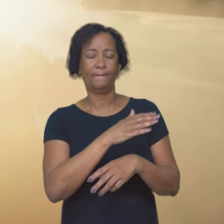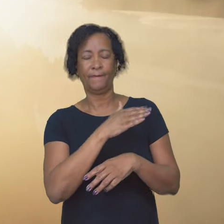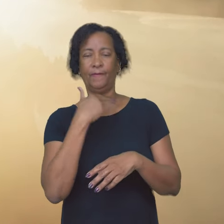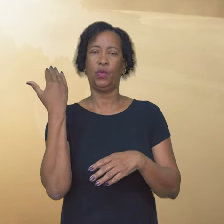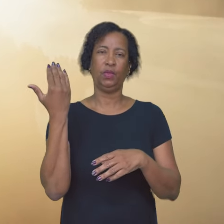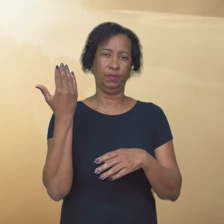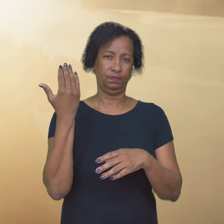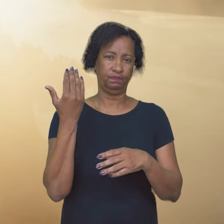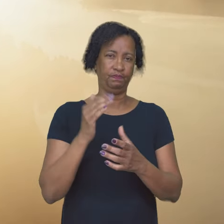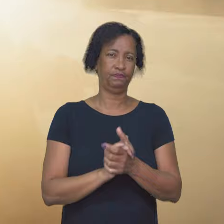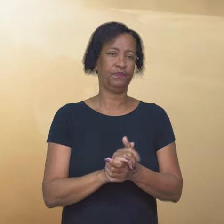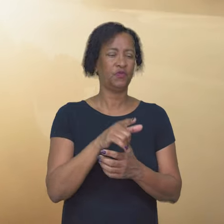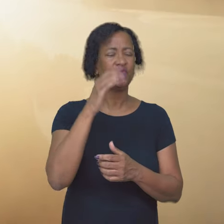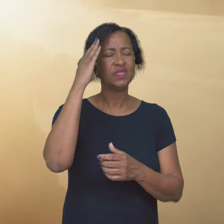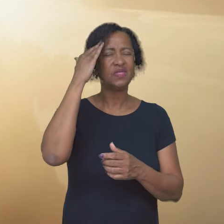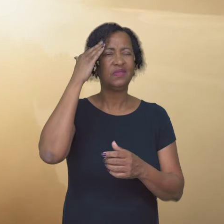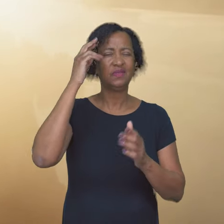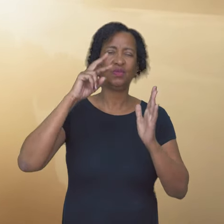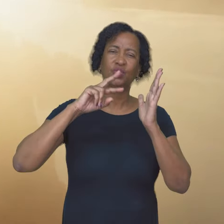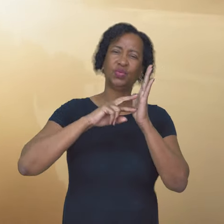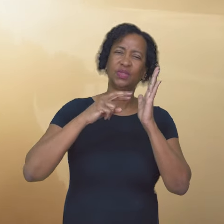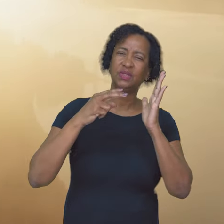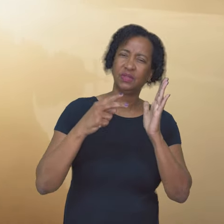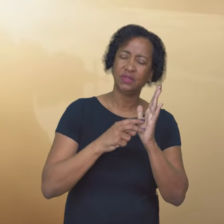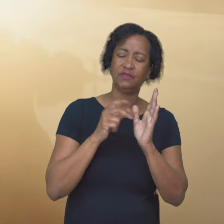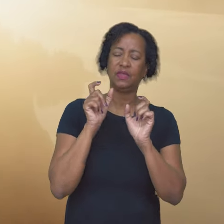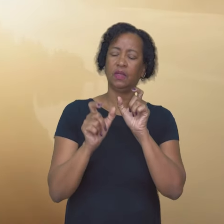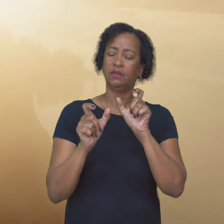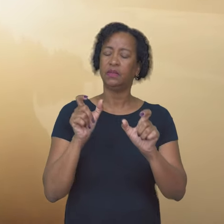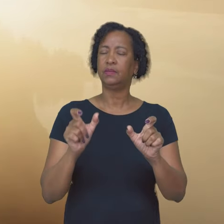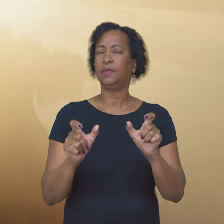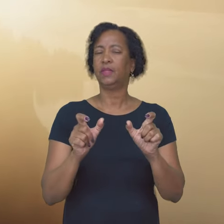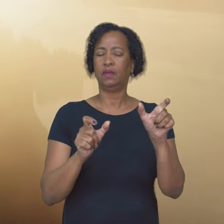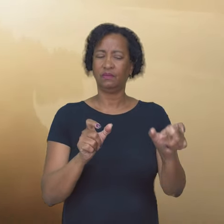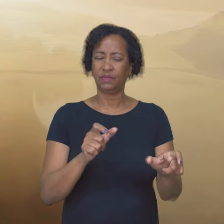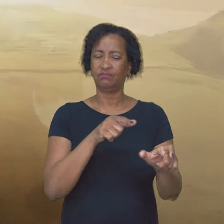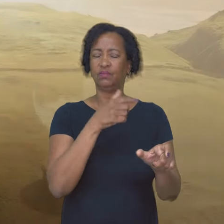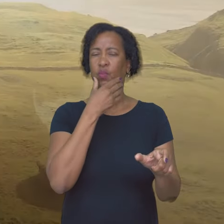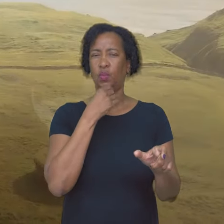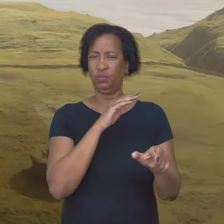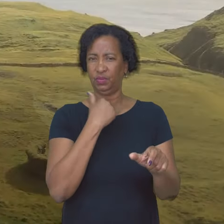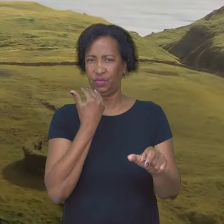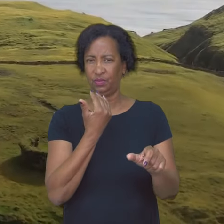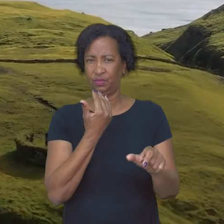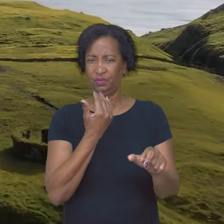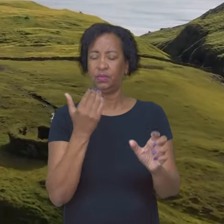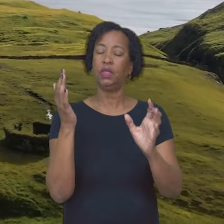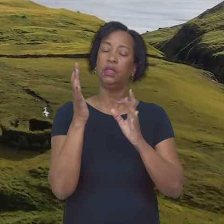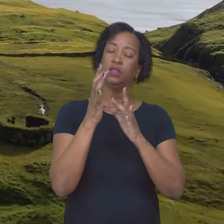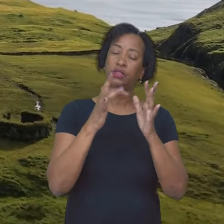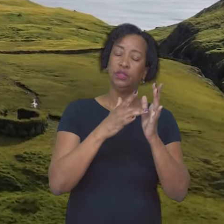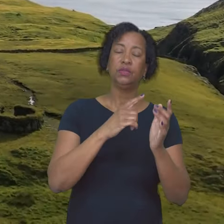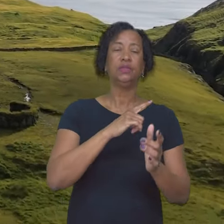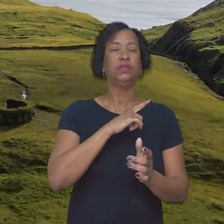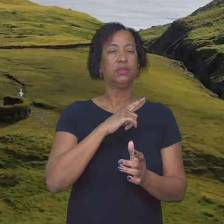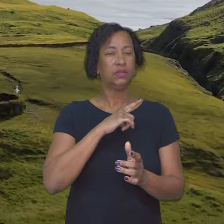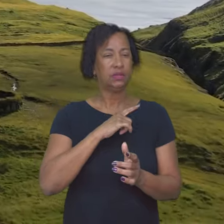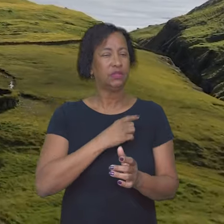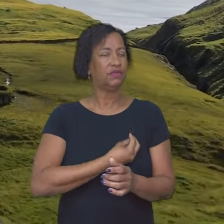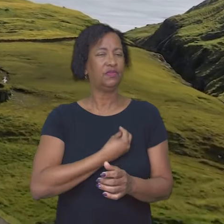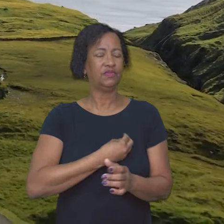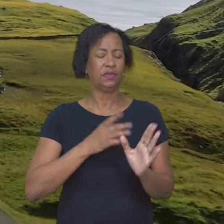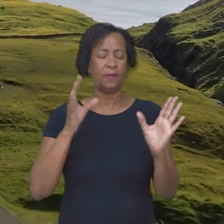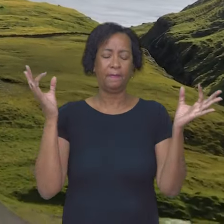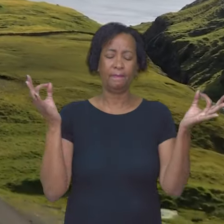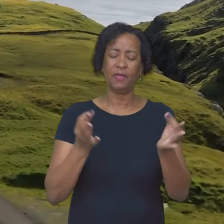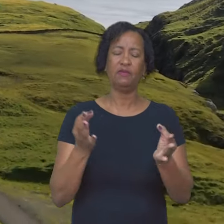sees significado das palavras de Jim Hot Jesus viveu uma vida perfeita E durante toda a